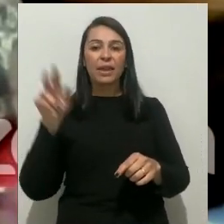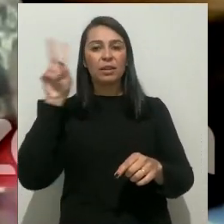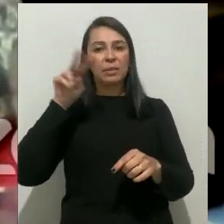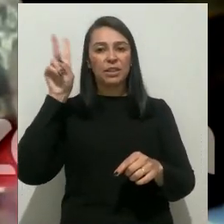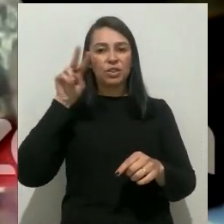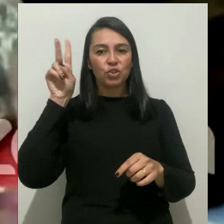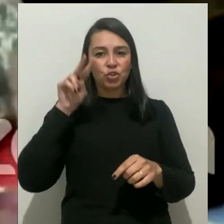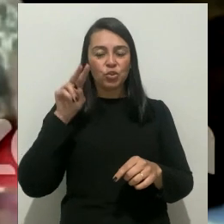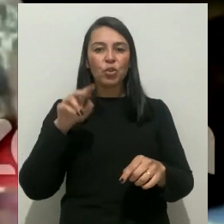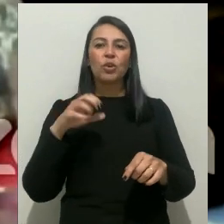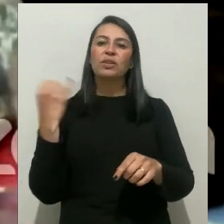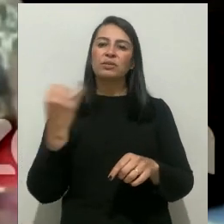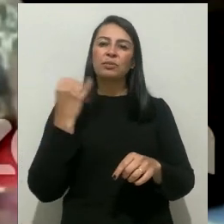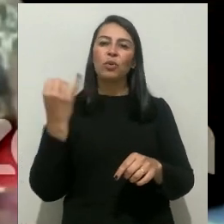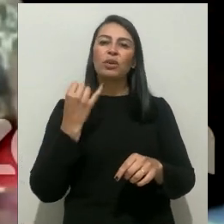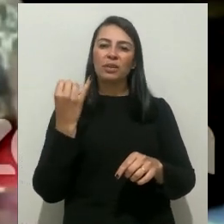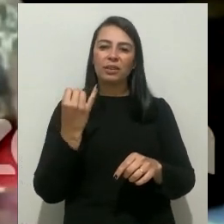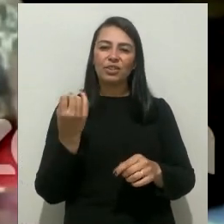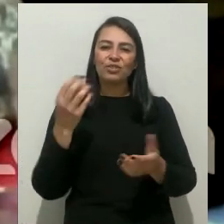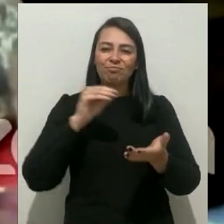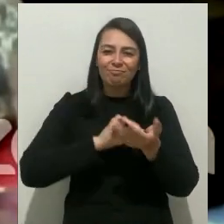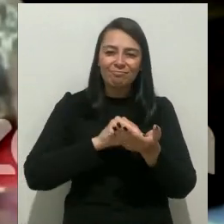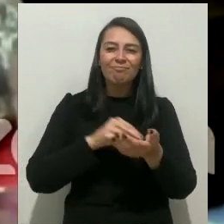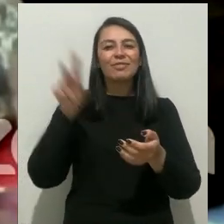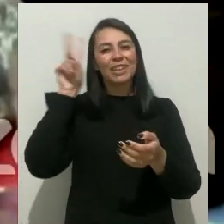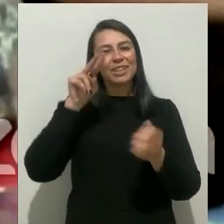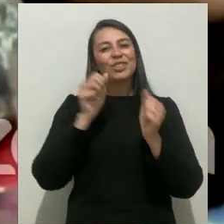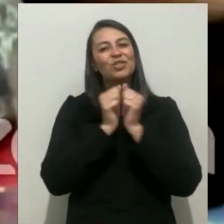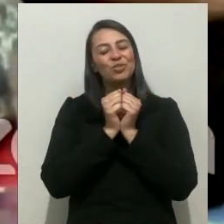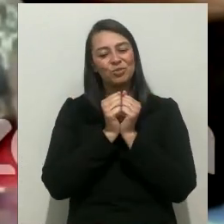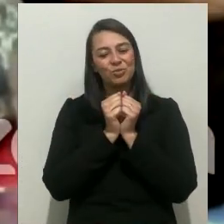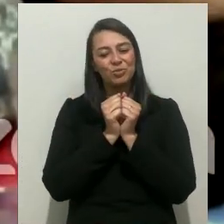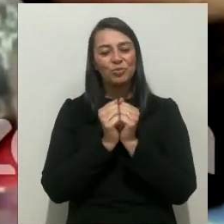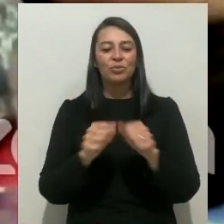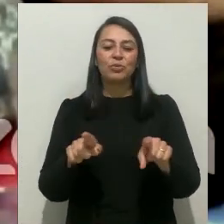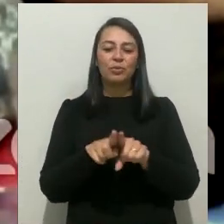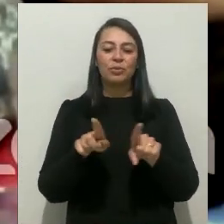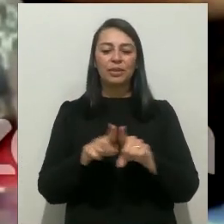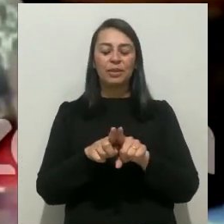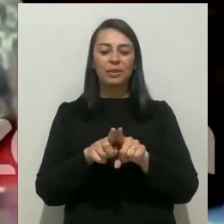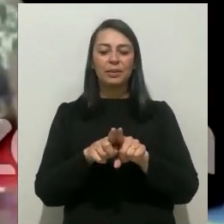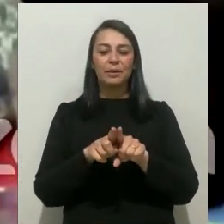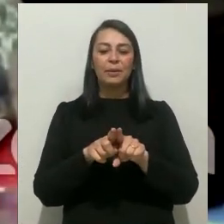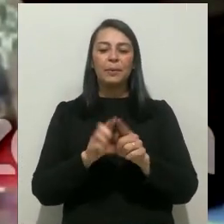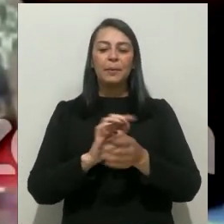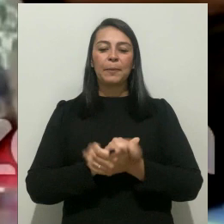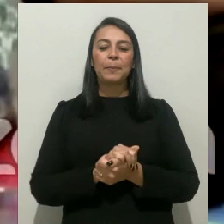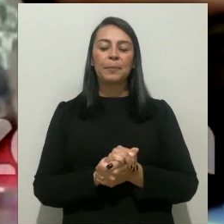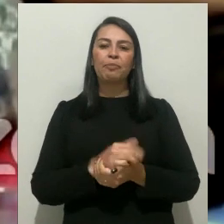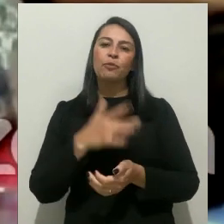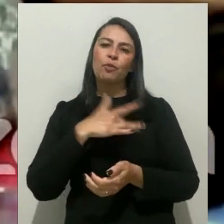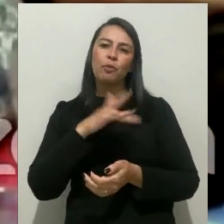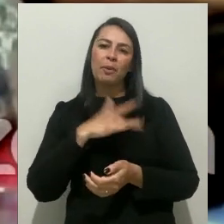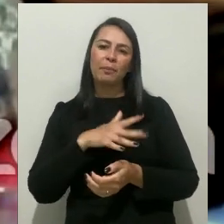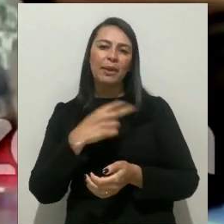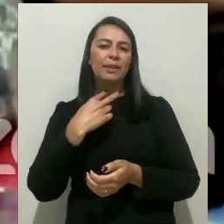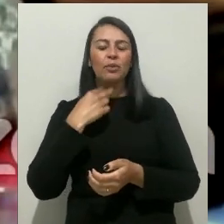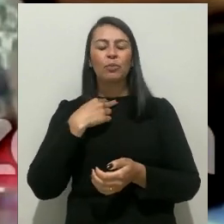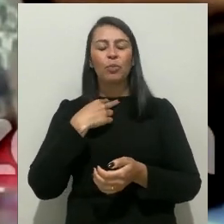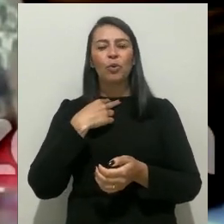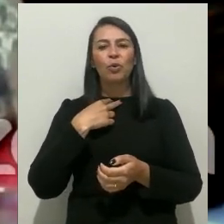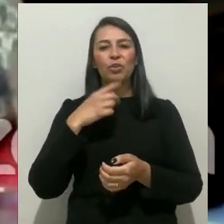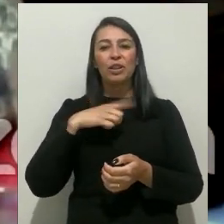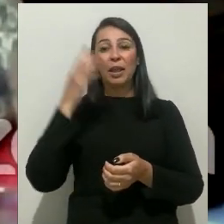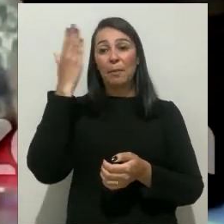importâncias intrínsecas ali nessa história, né? E tem, claro, eu falo do barato, né? Foi pena, porque a gente não pôde comprovar aqui no